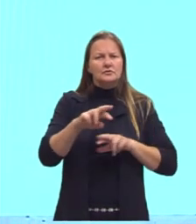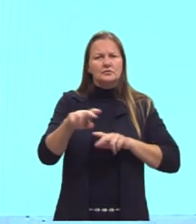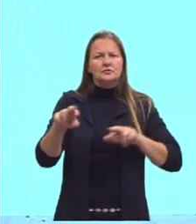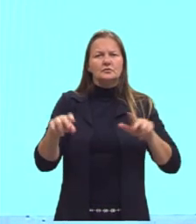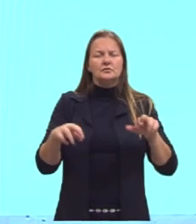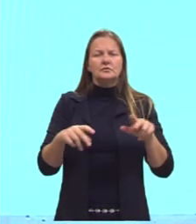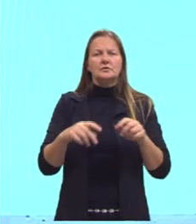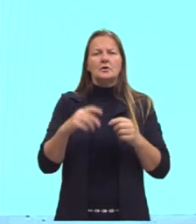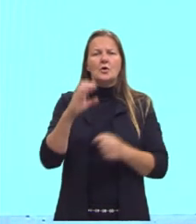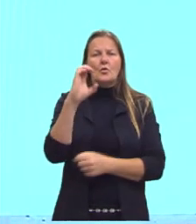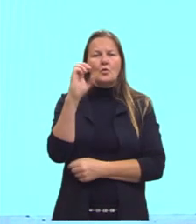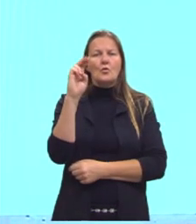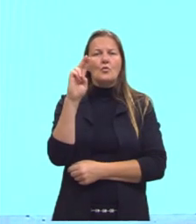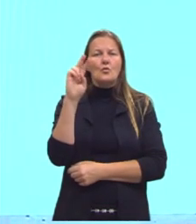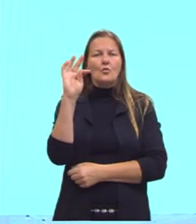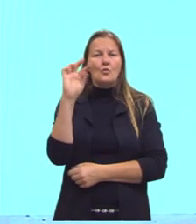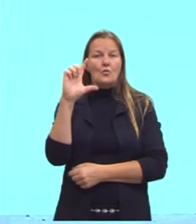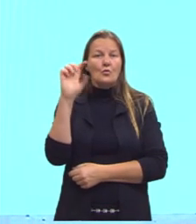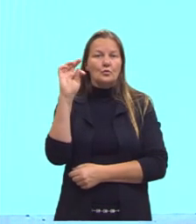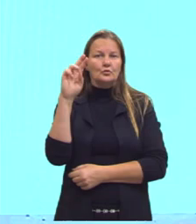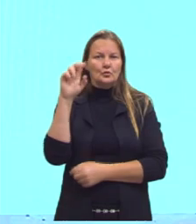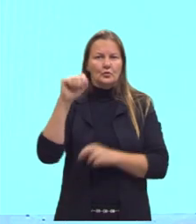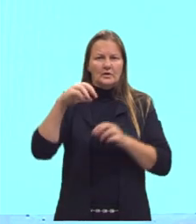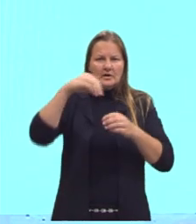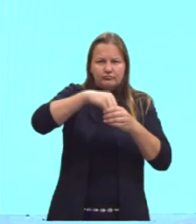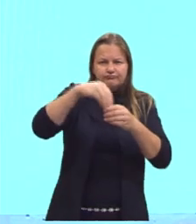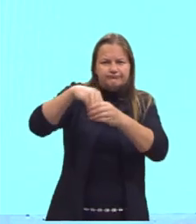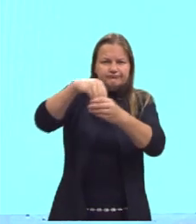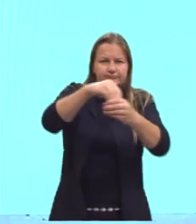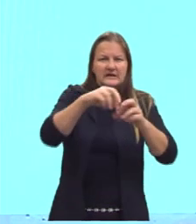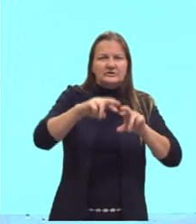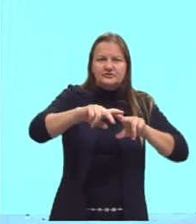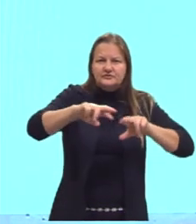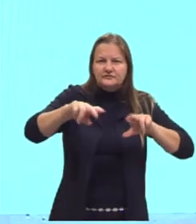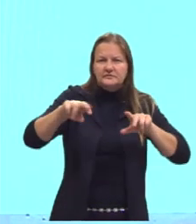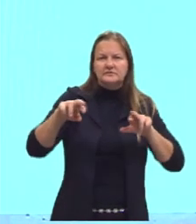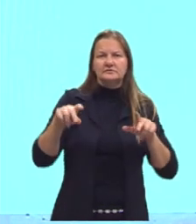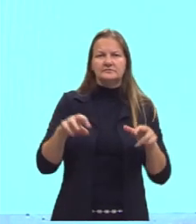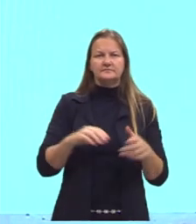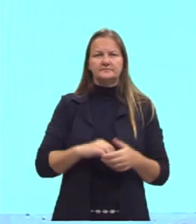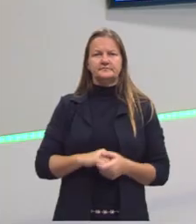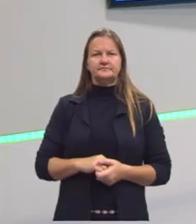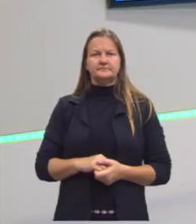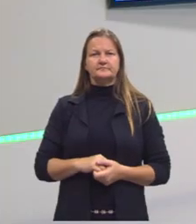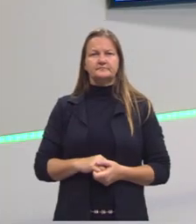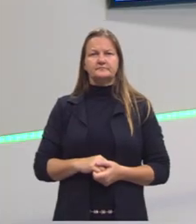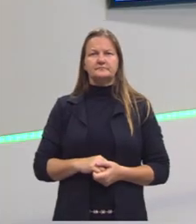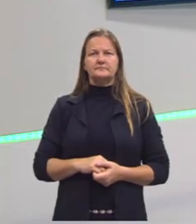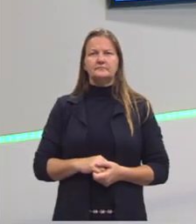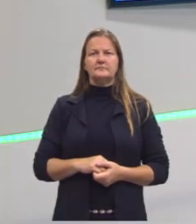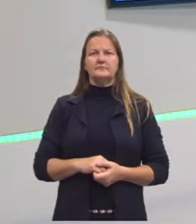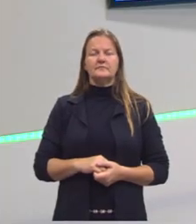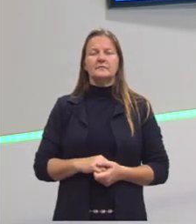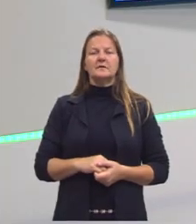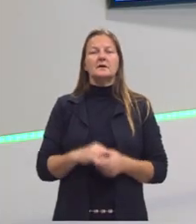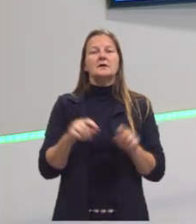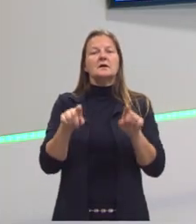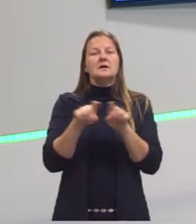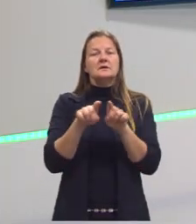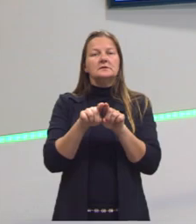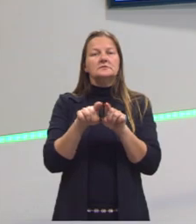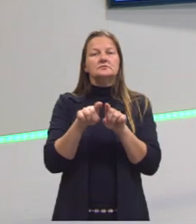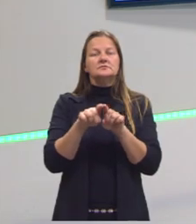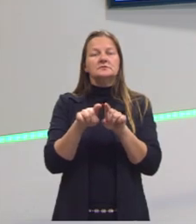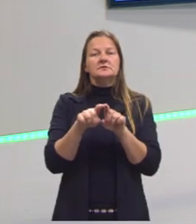é plantas ali várias várias questões aí de venda da Agricultura né Em contrapartida